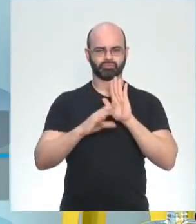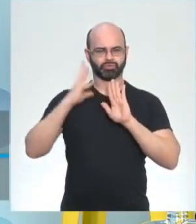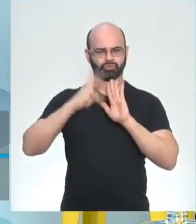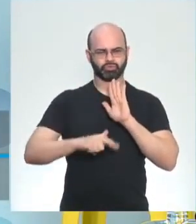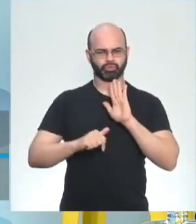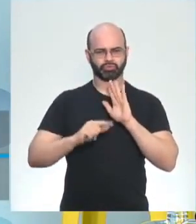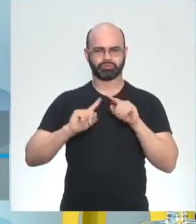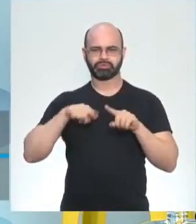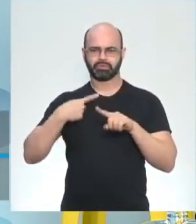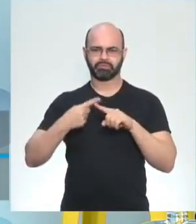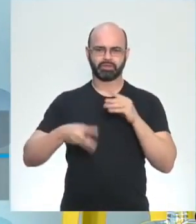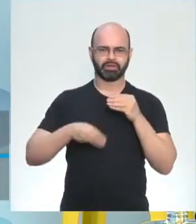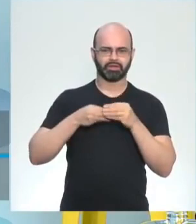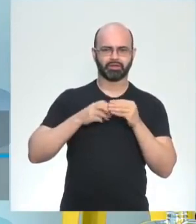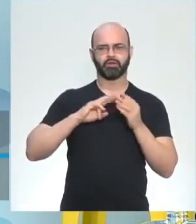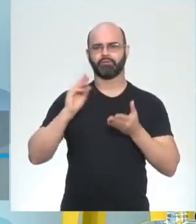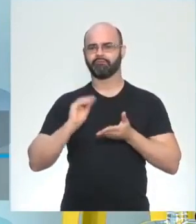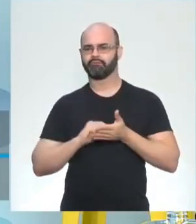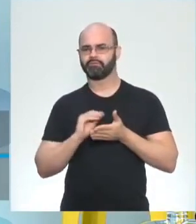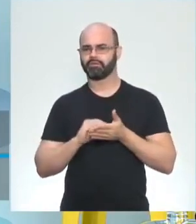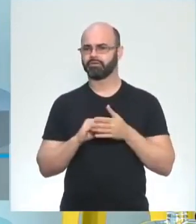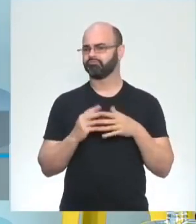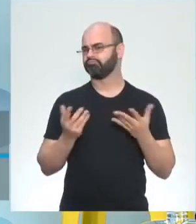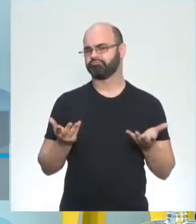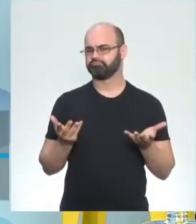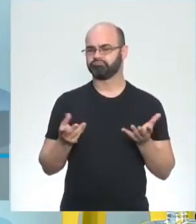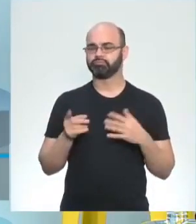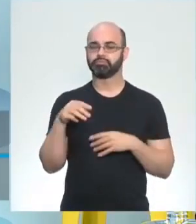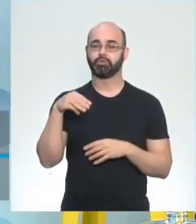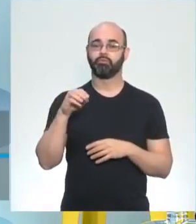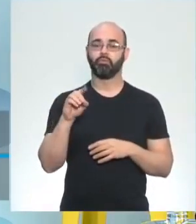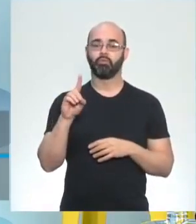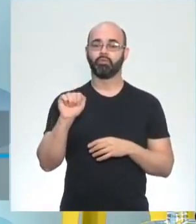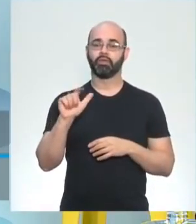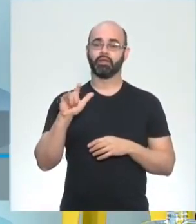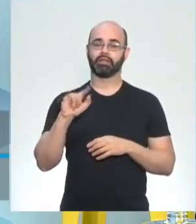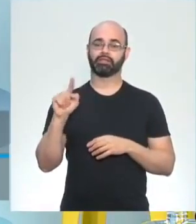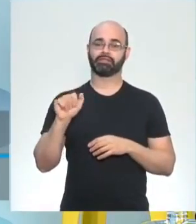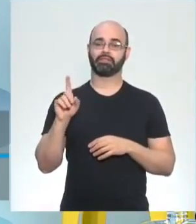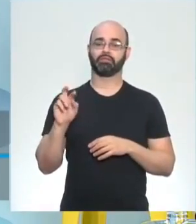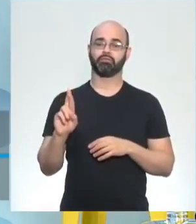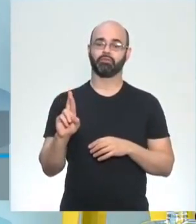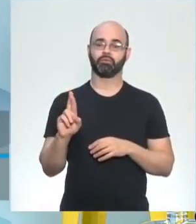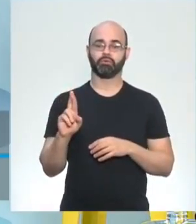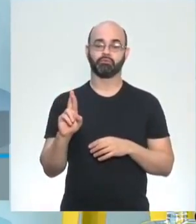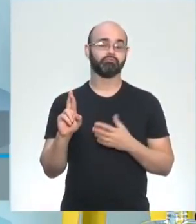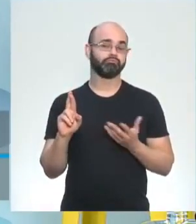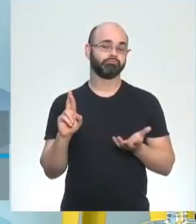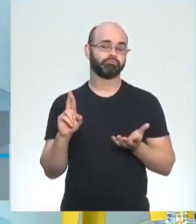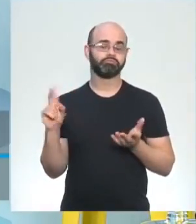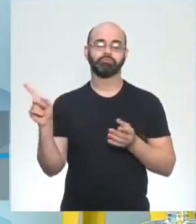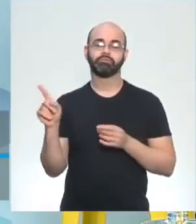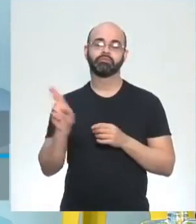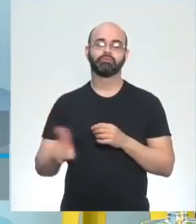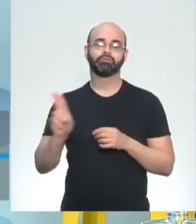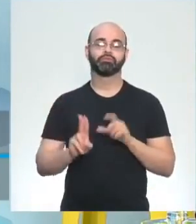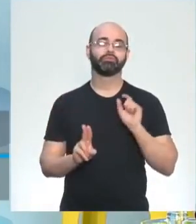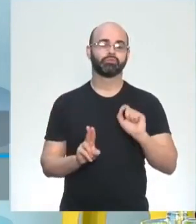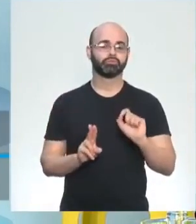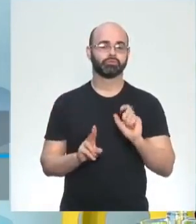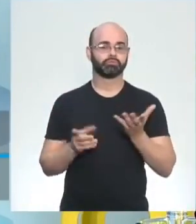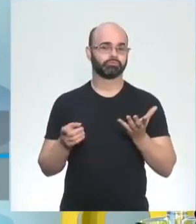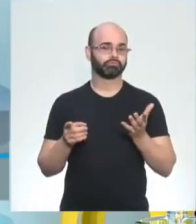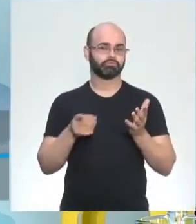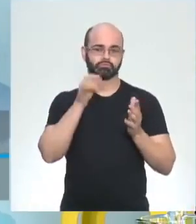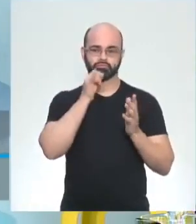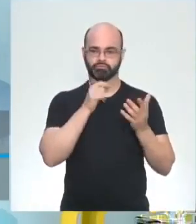ou faltou? Pensa também na parte modalizadora. O que eles utilizaram para modalizar? Eles usaram